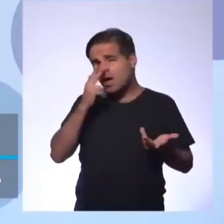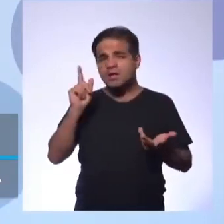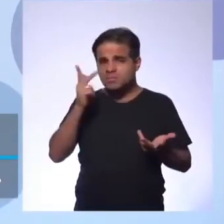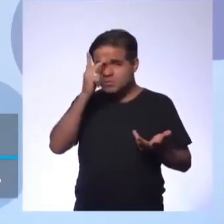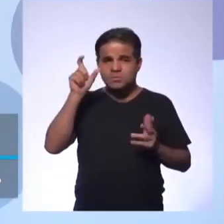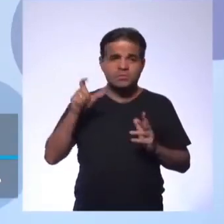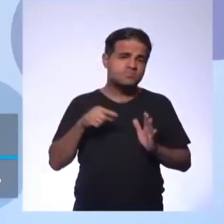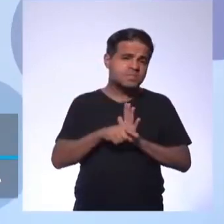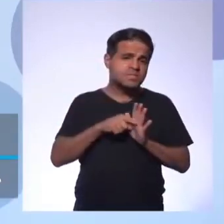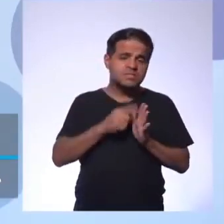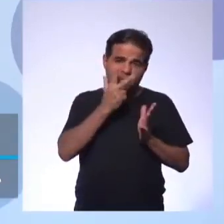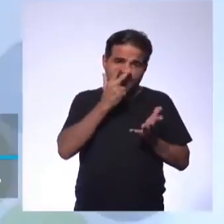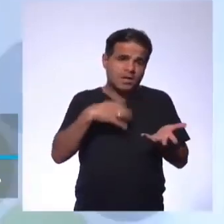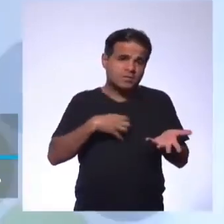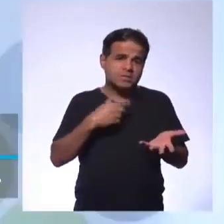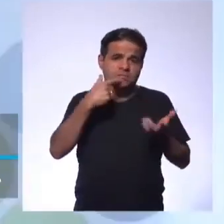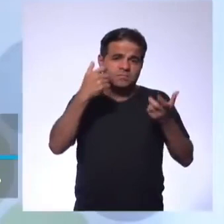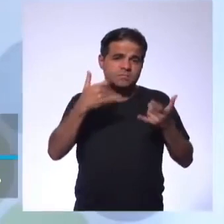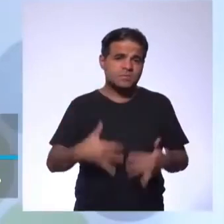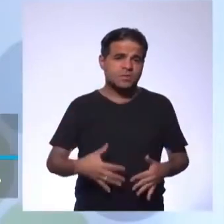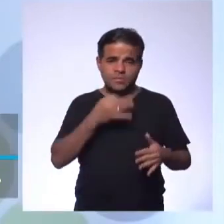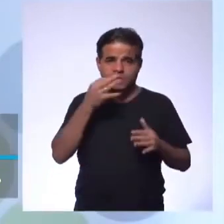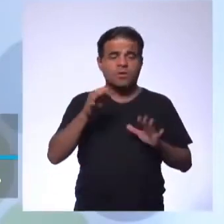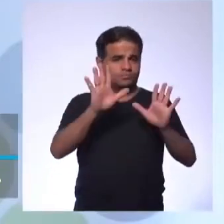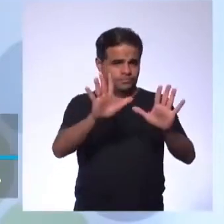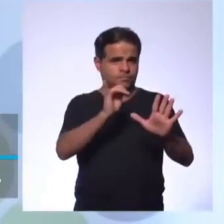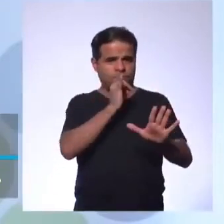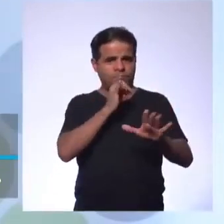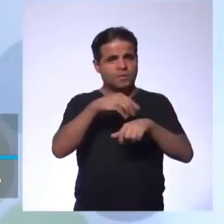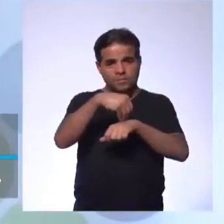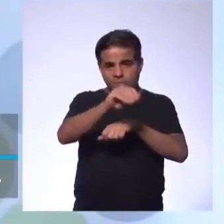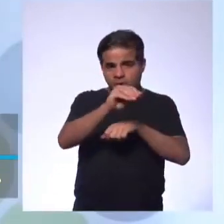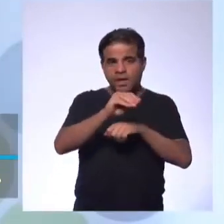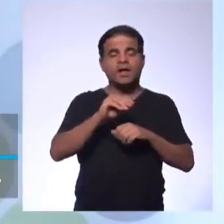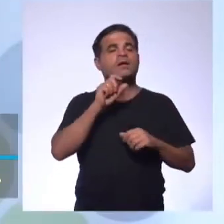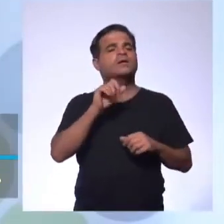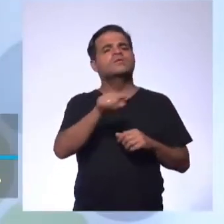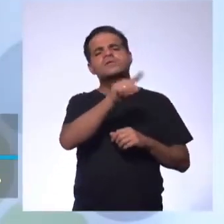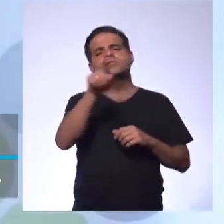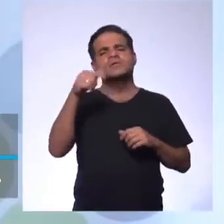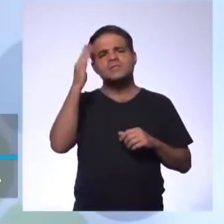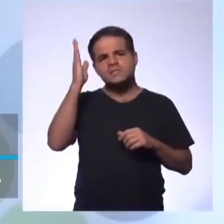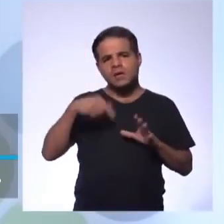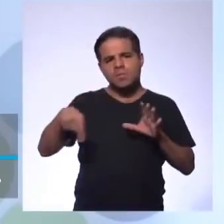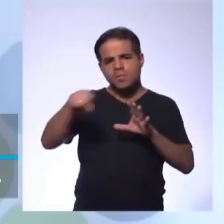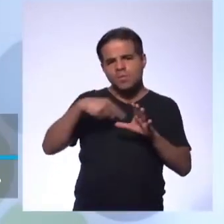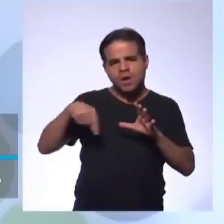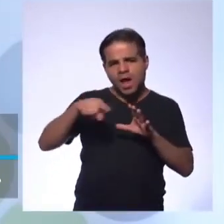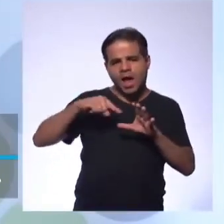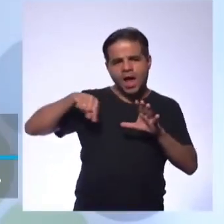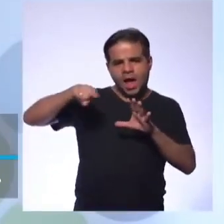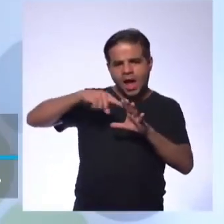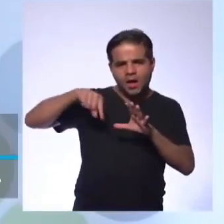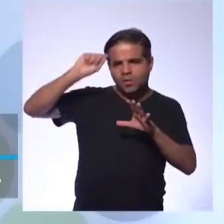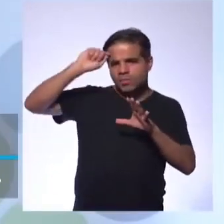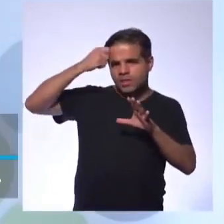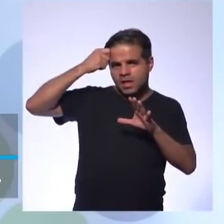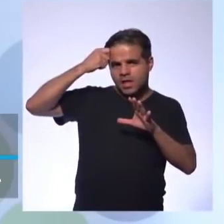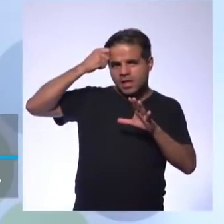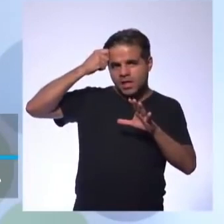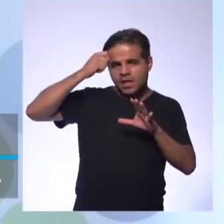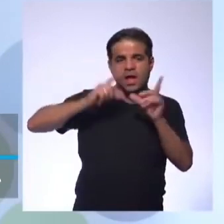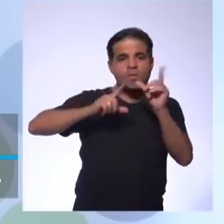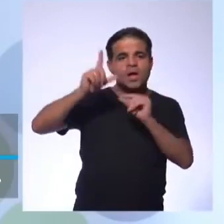né, professor Mauro? Exato. Olha, dar um exemplo para vocês. Vocês sabem o que é um buraco negro? Um buraco negro é quando